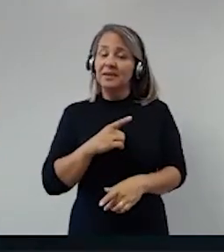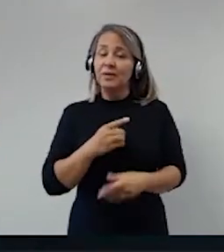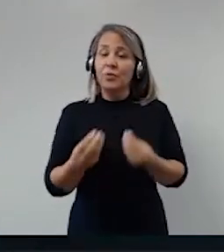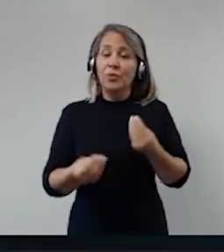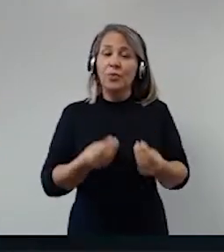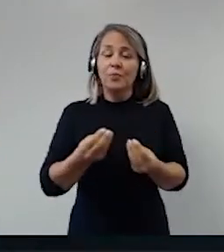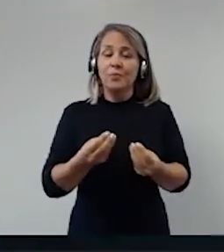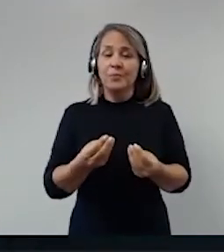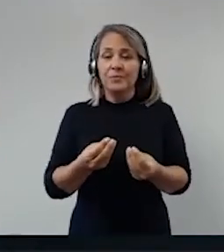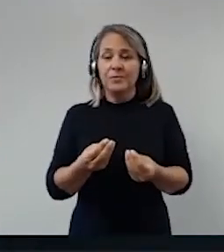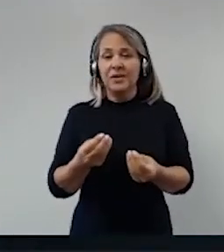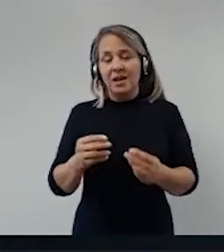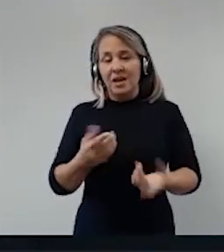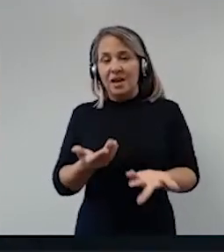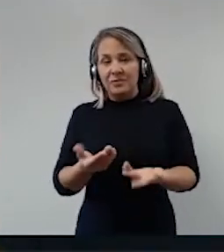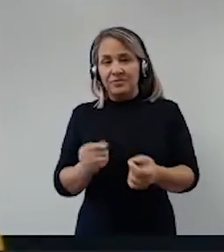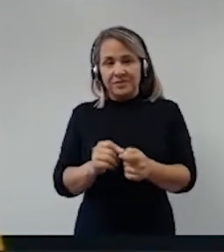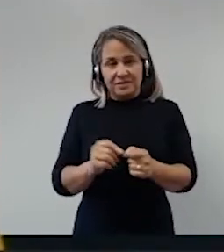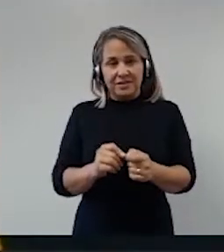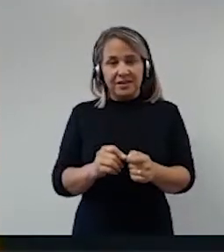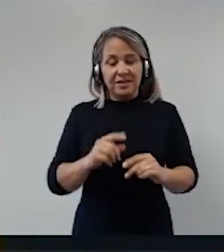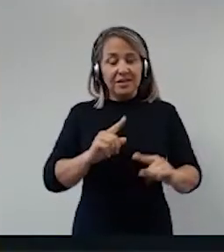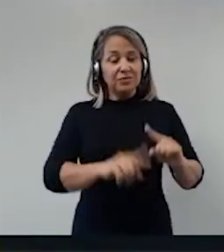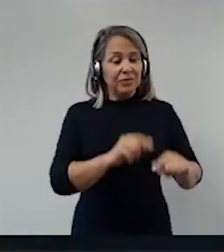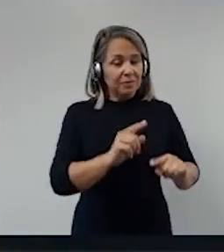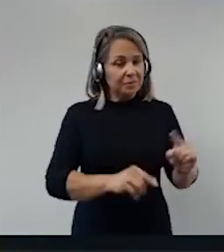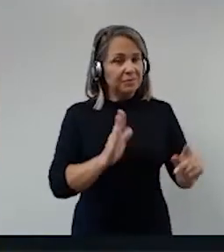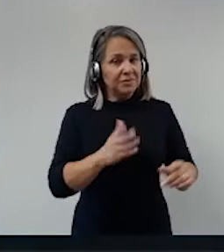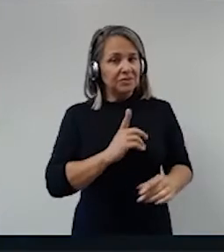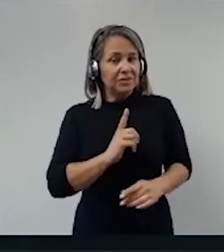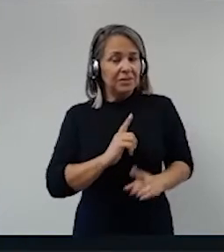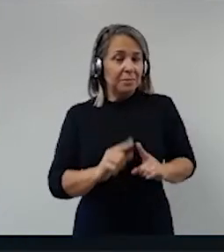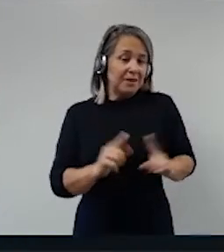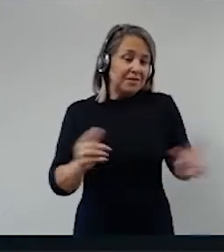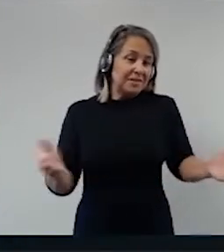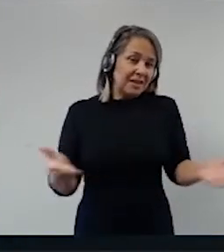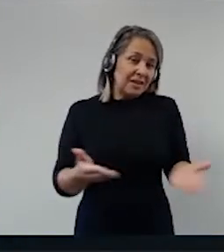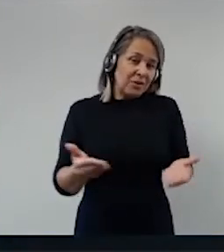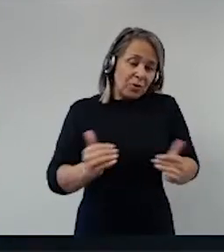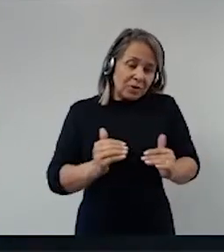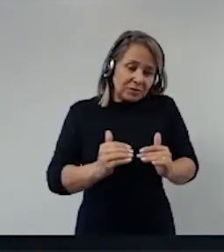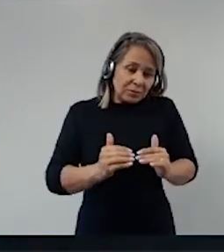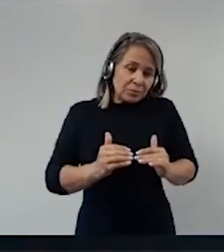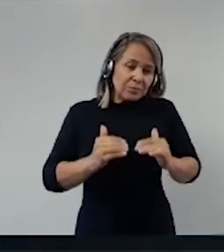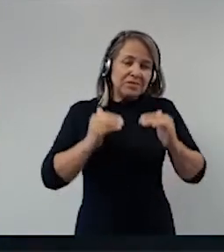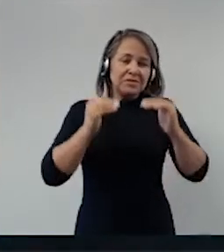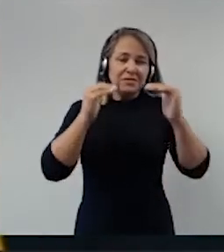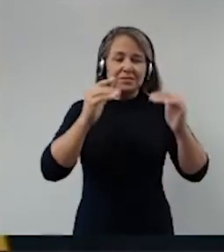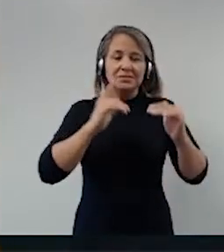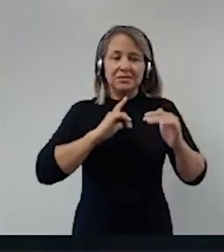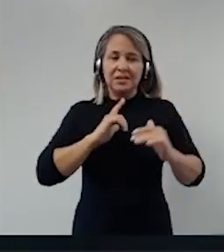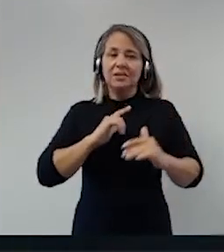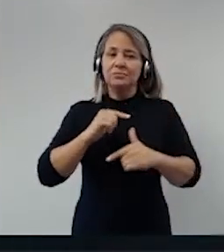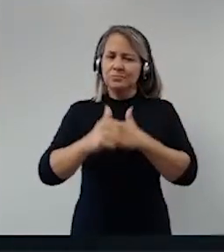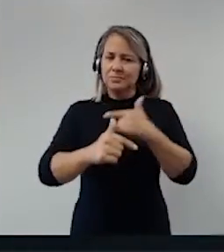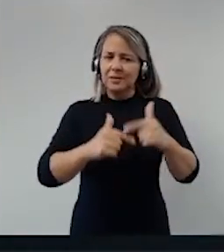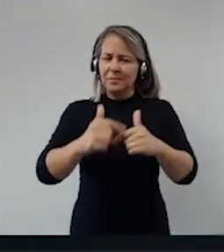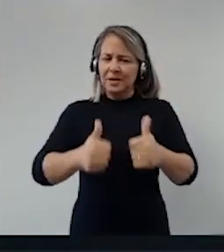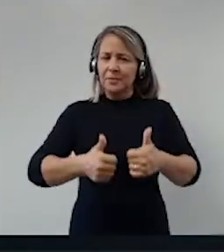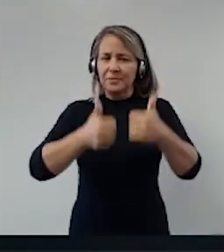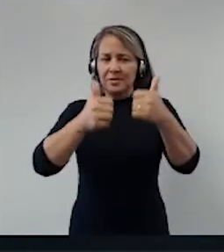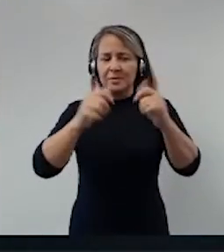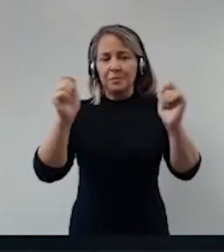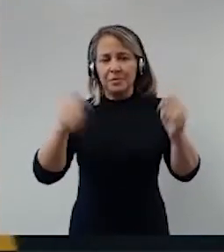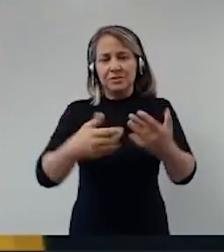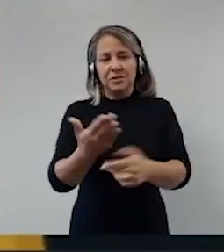com isso e as ferramentas que já existem, mas agora elas emergem com uma funcionalidade que pode nos